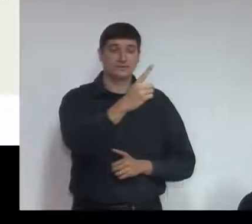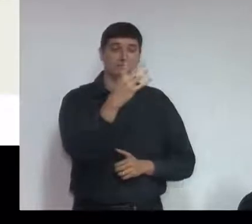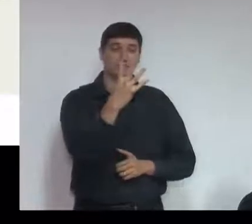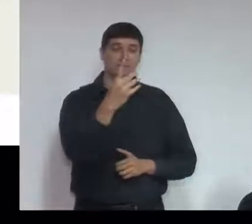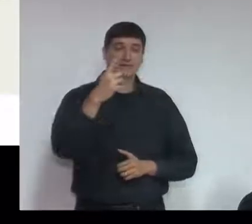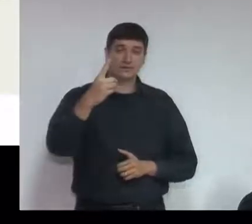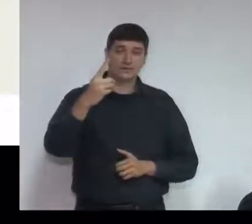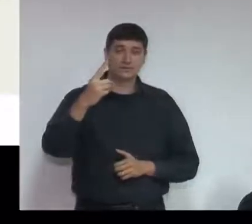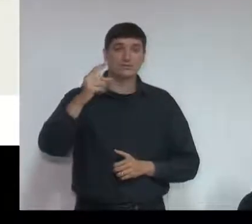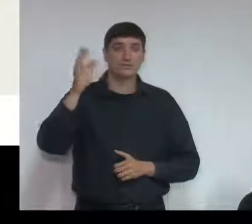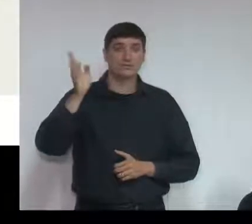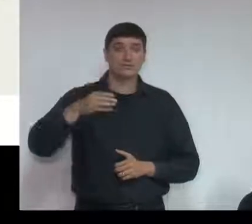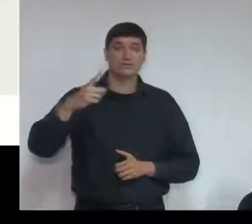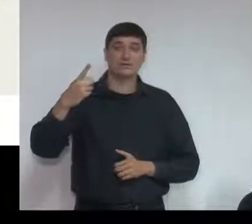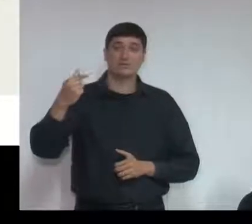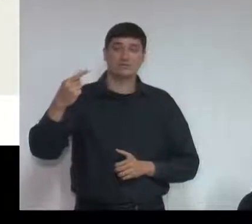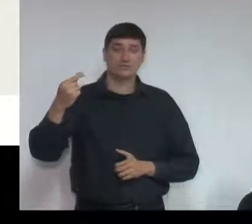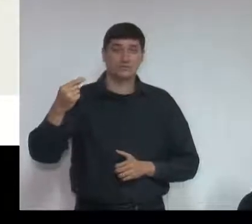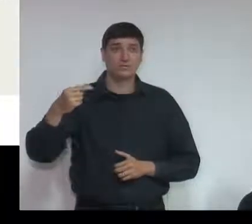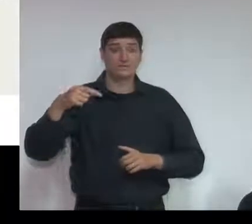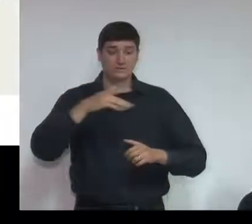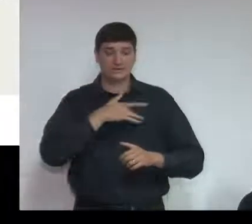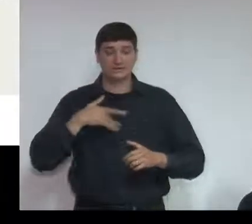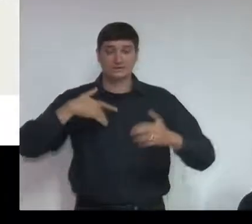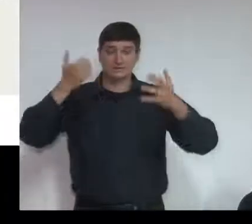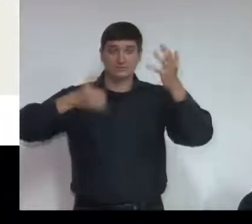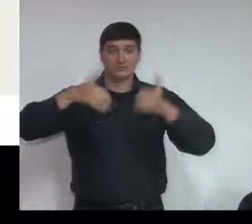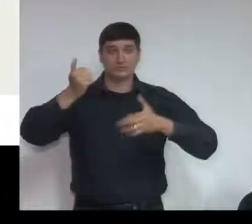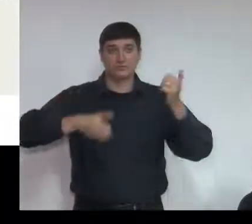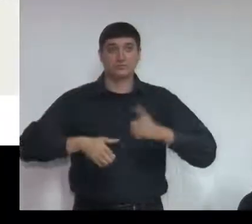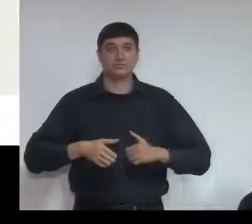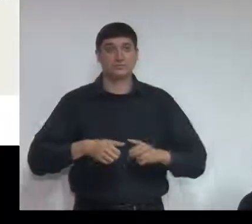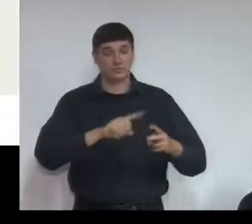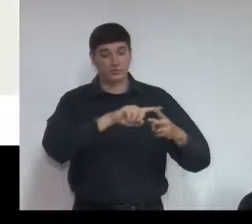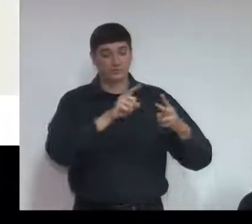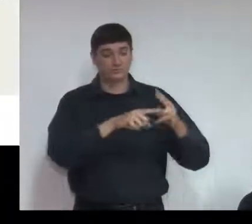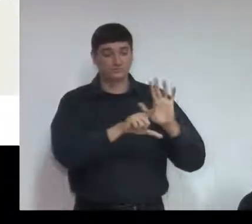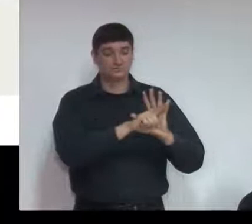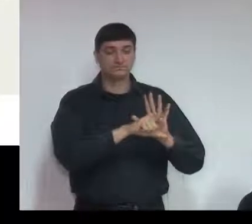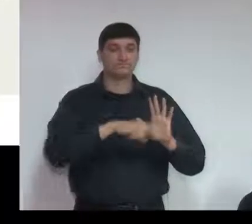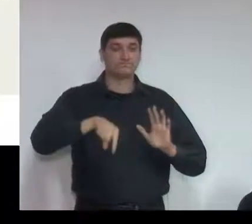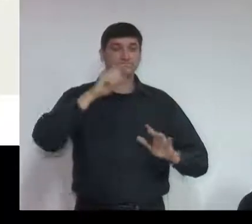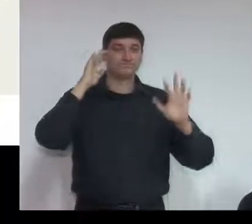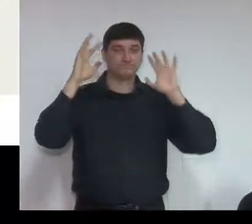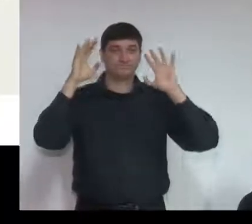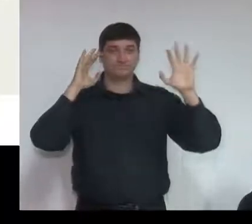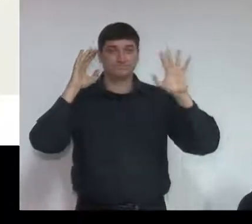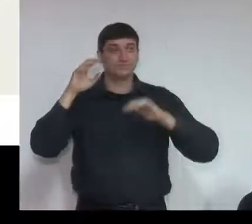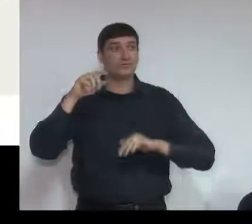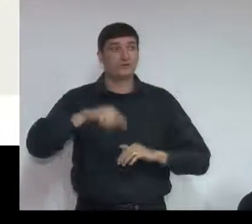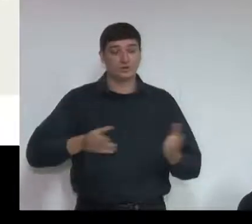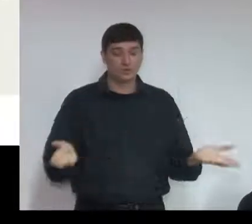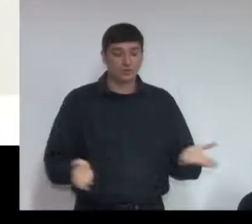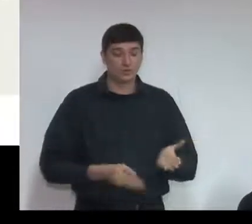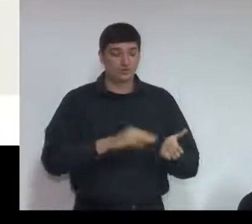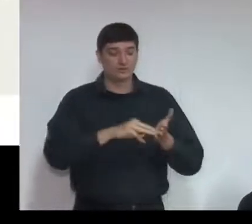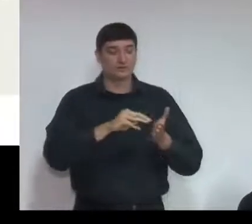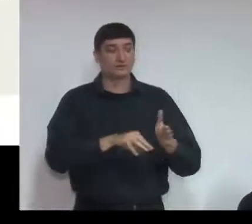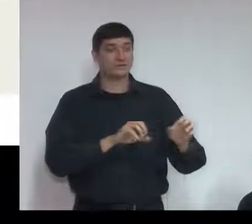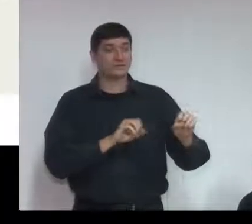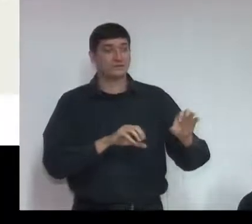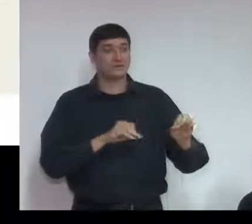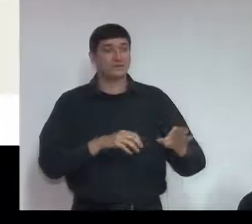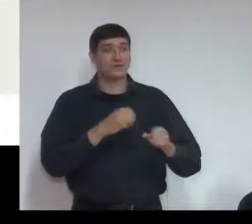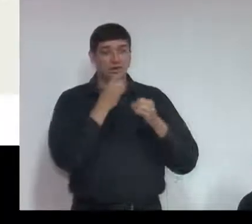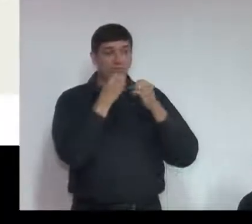de 2012, que fala da saúde. Então, para a gente refletir, Vinhedo hoje, até o secretário da Educação estava aqui, é um ponto positivo